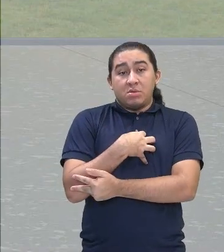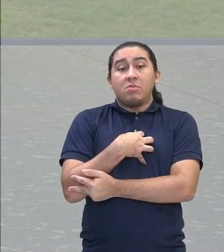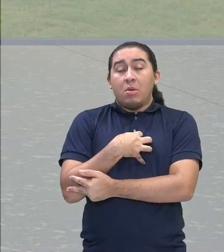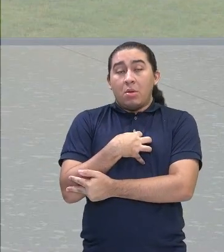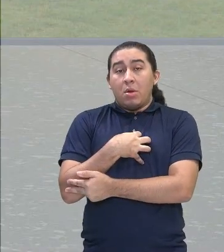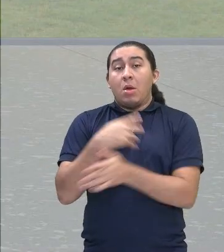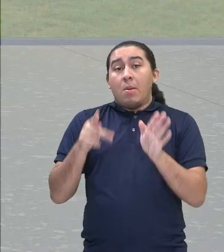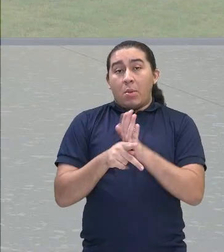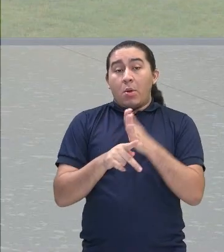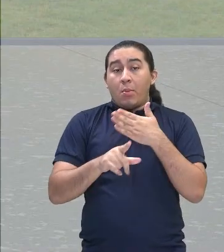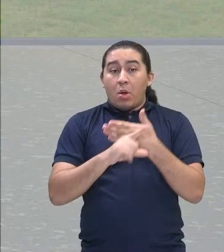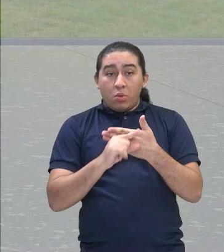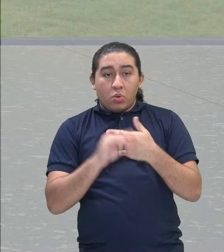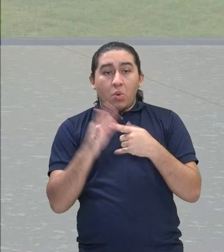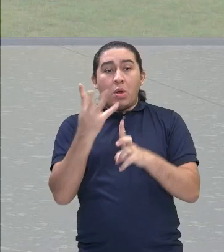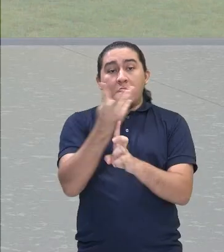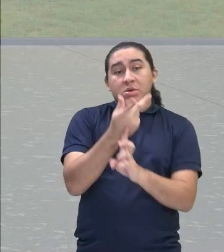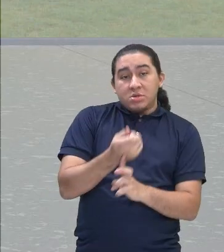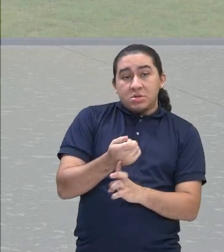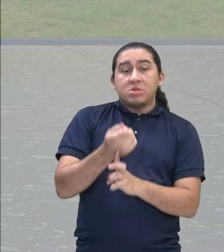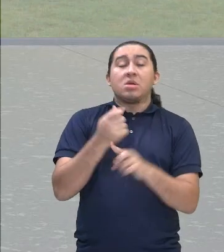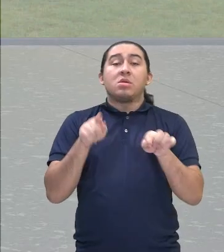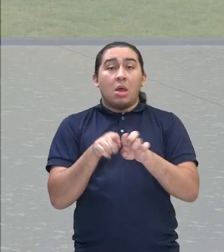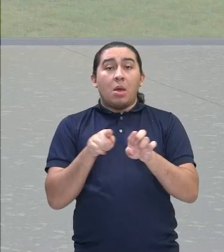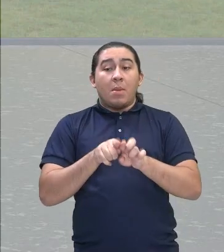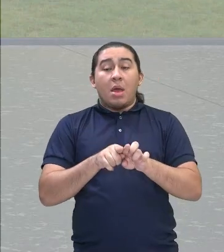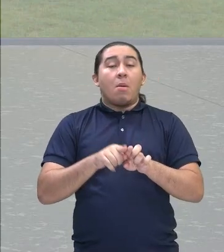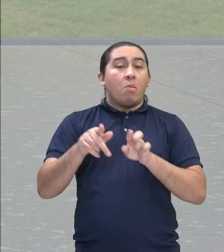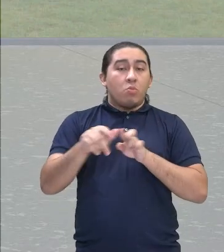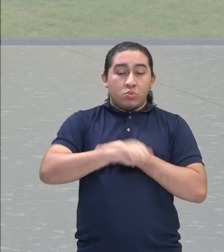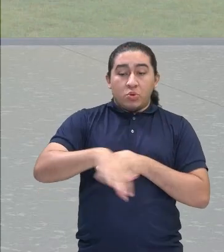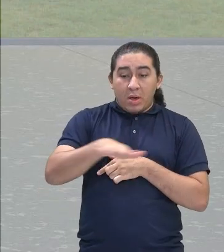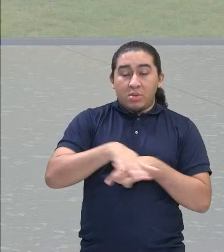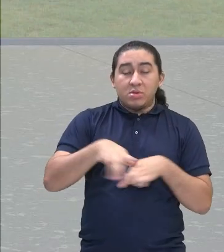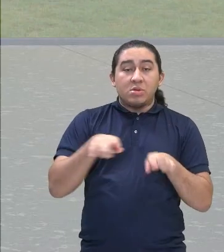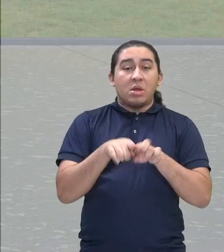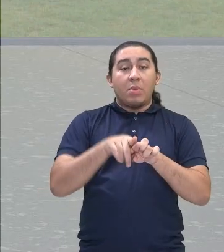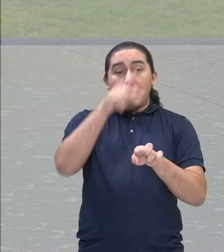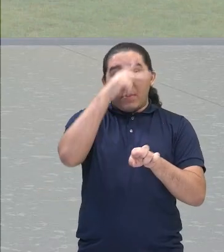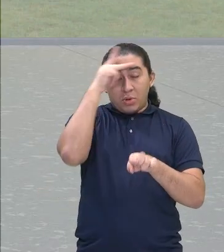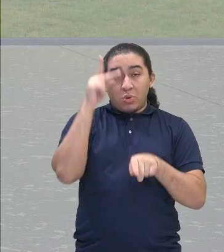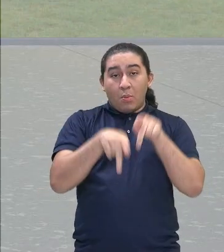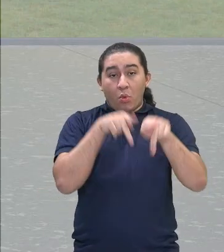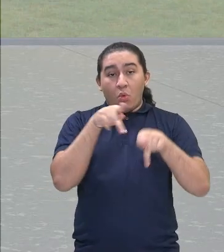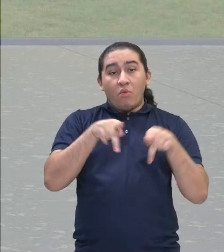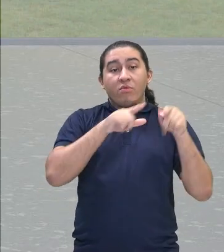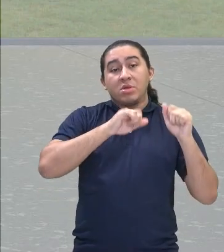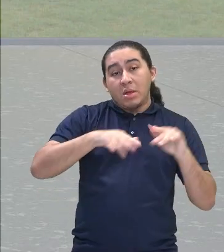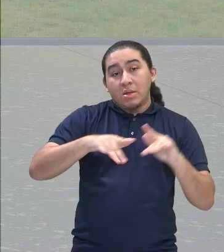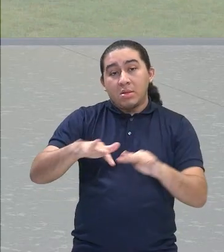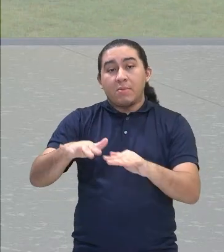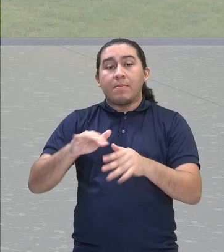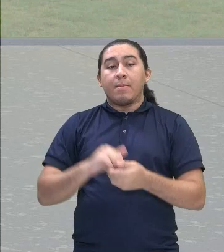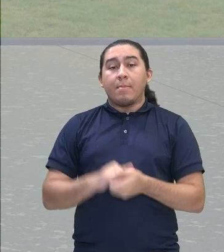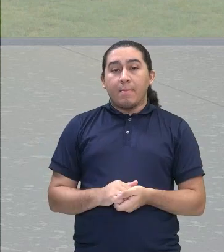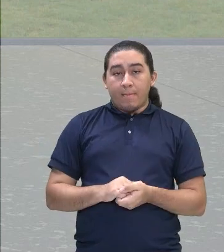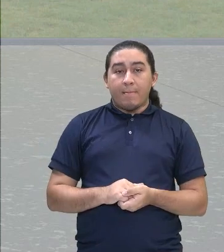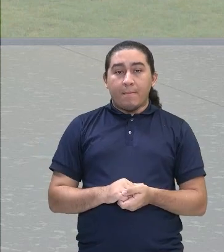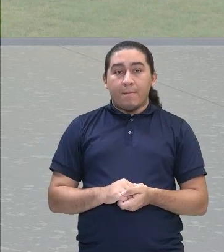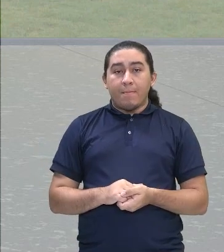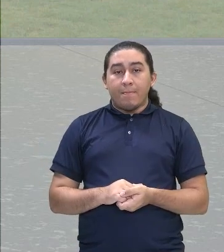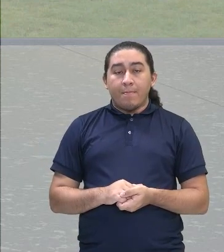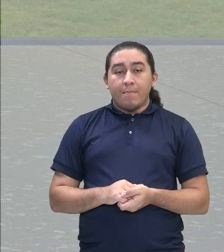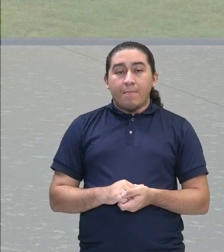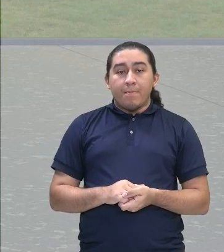pelo artista, pela obra e pelo público em diálogo. Certo?